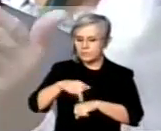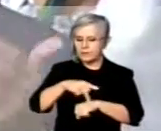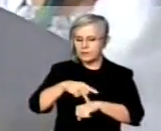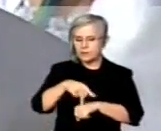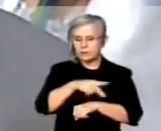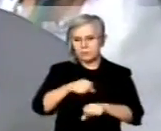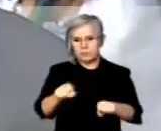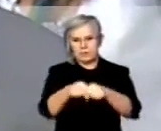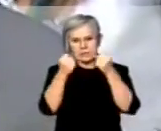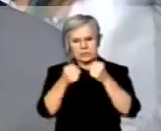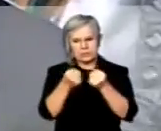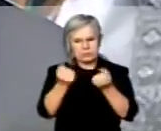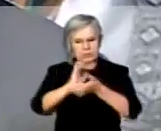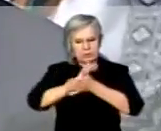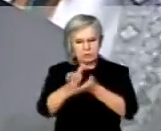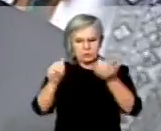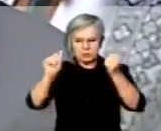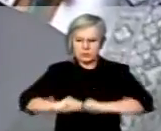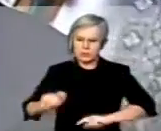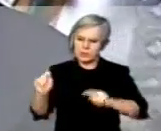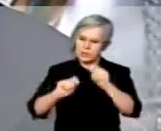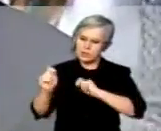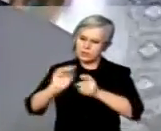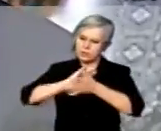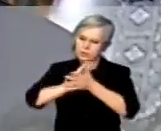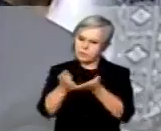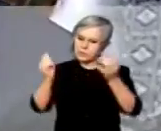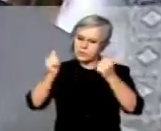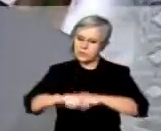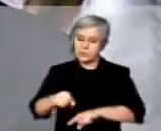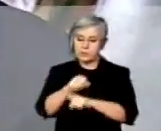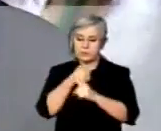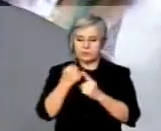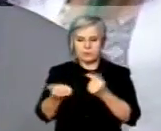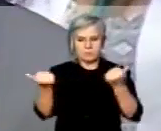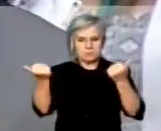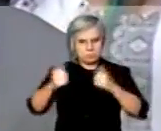destruído economicamente, destruído socialmente,